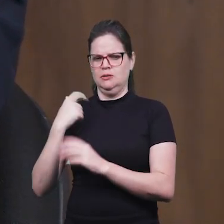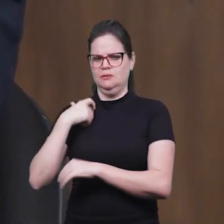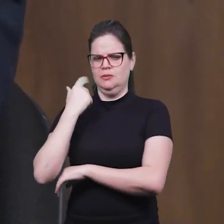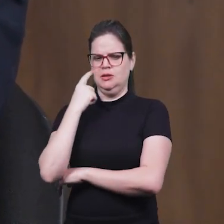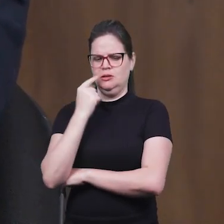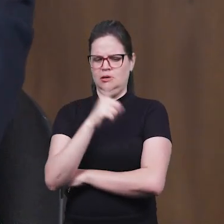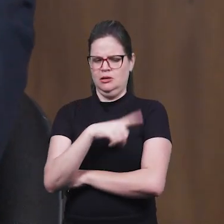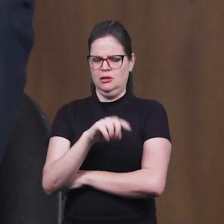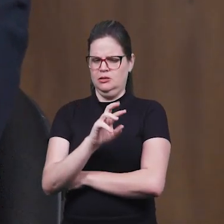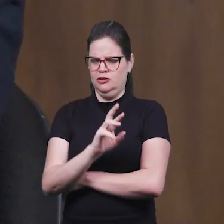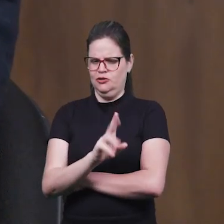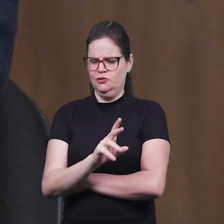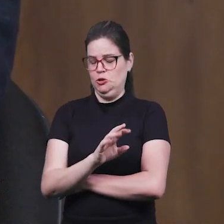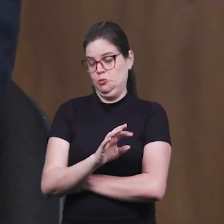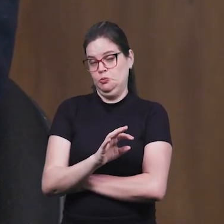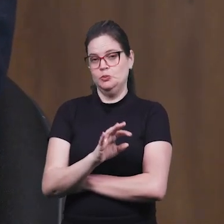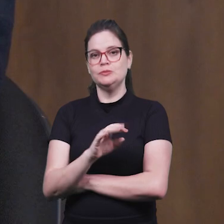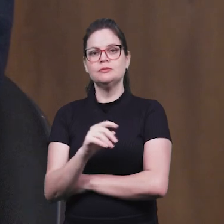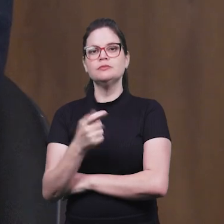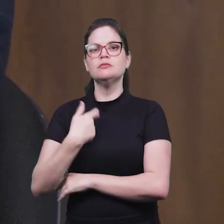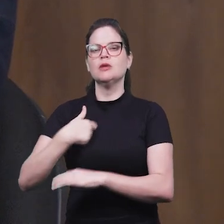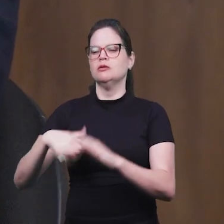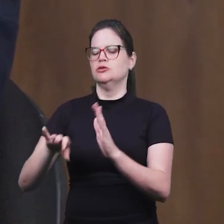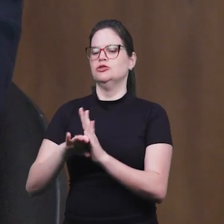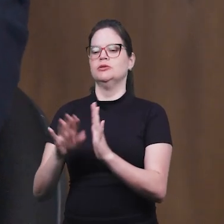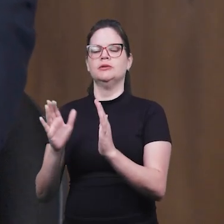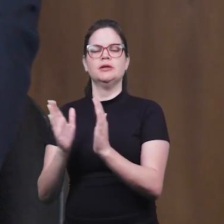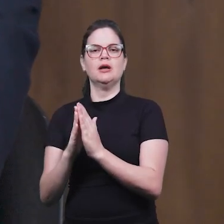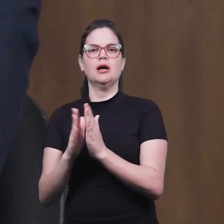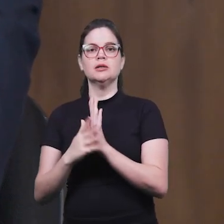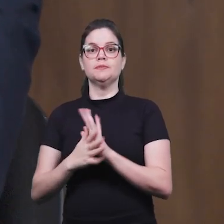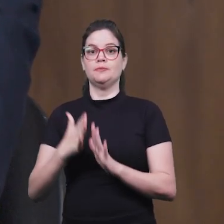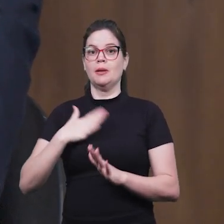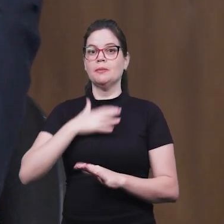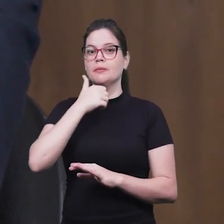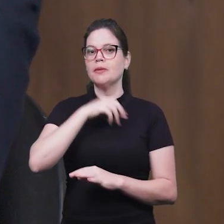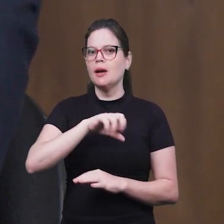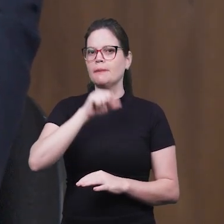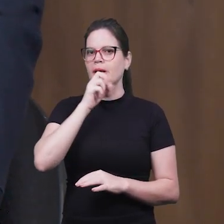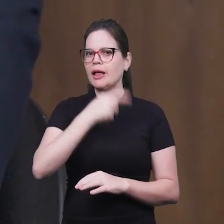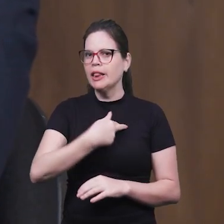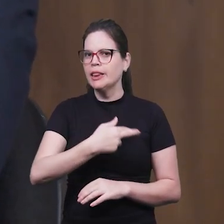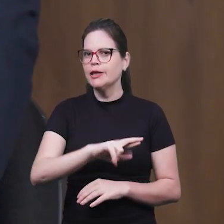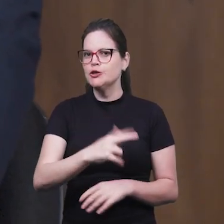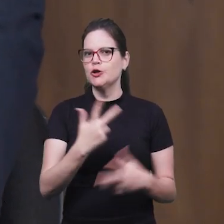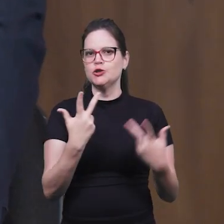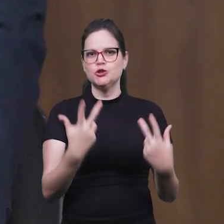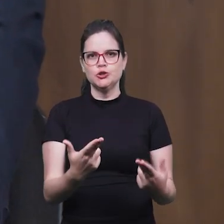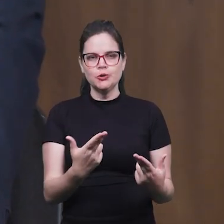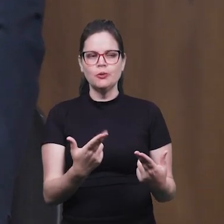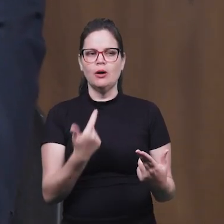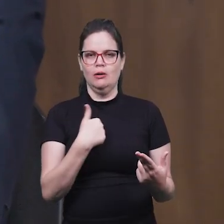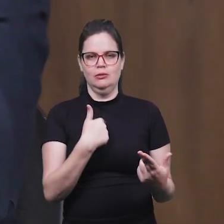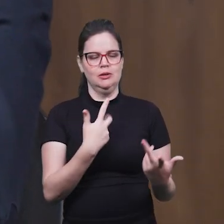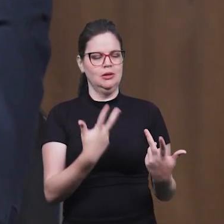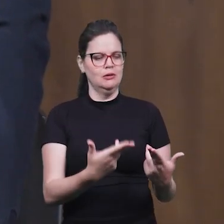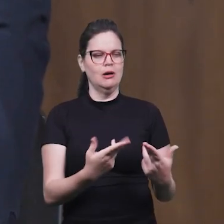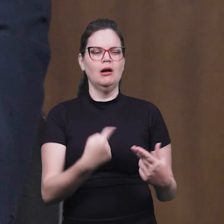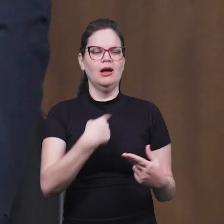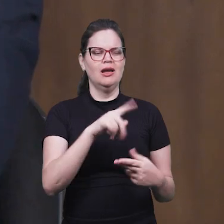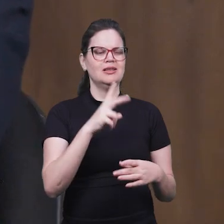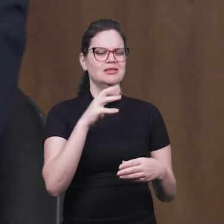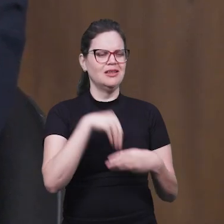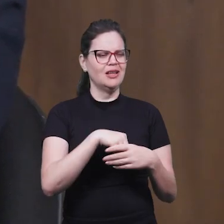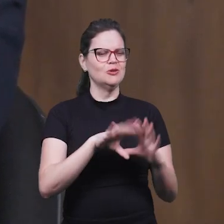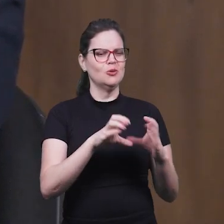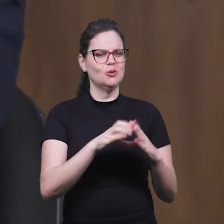religiosa. Uma moleque religiosa, fazia parte daqueles grupos de Filha de Maria, que é aquela fitinha